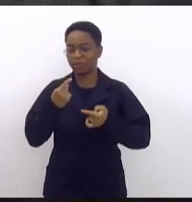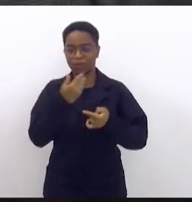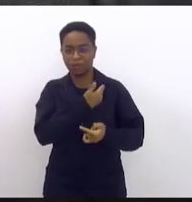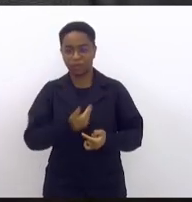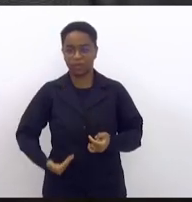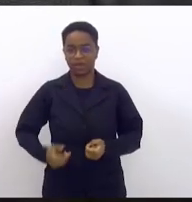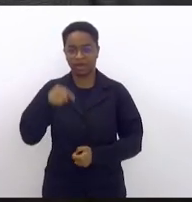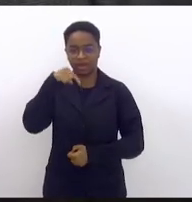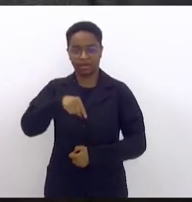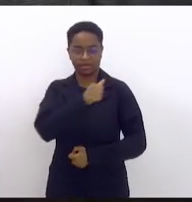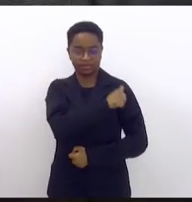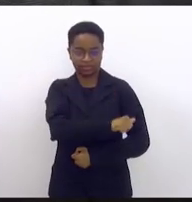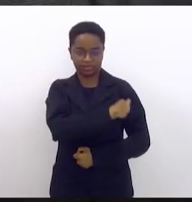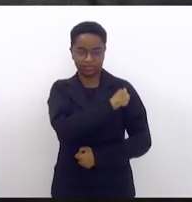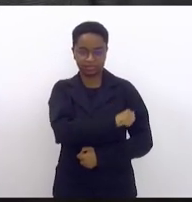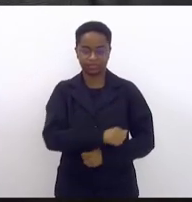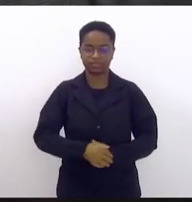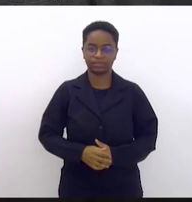estado